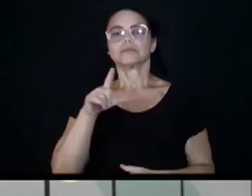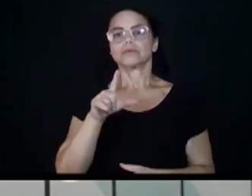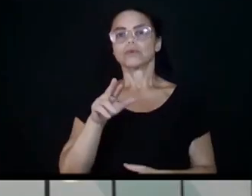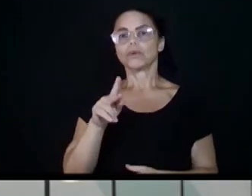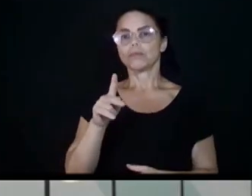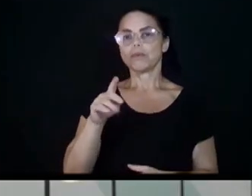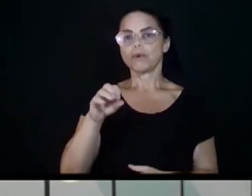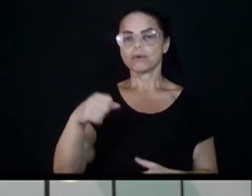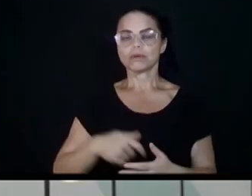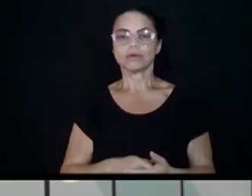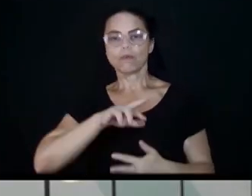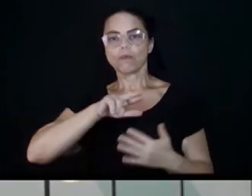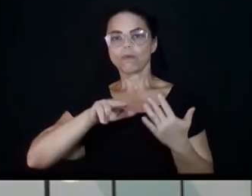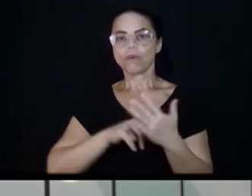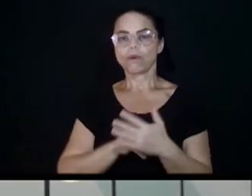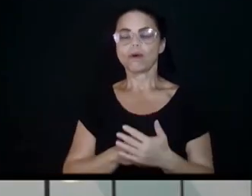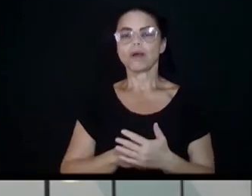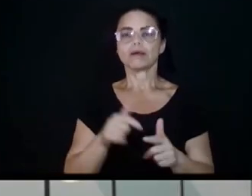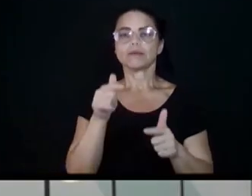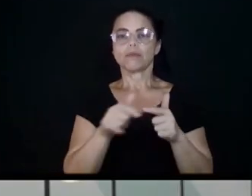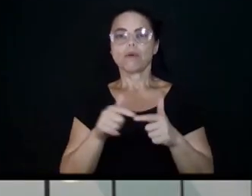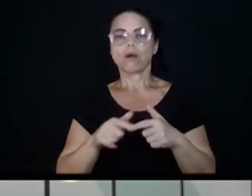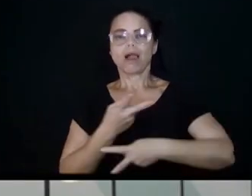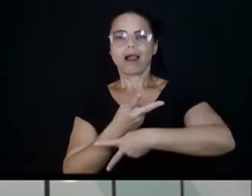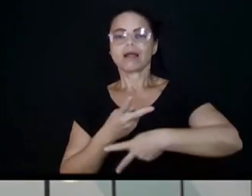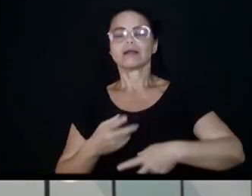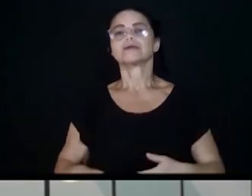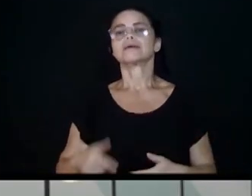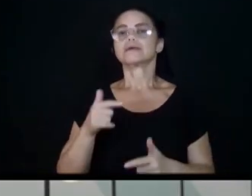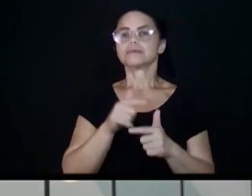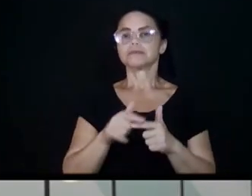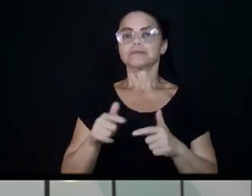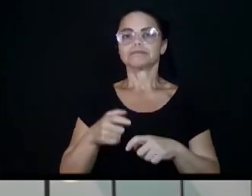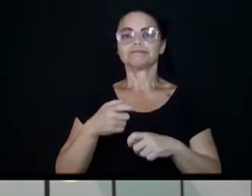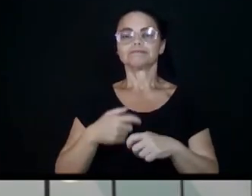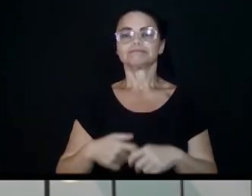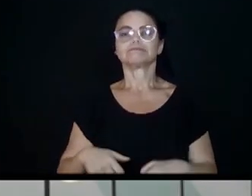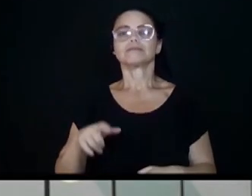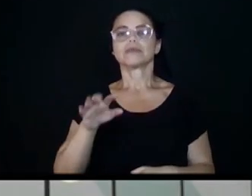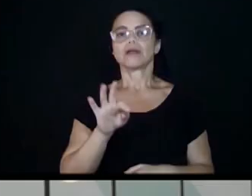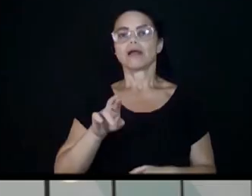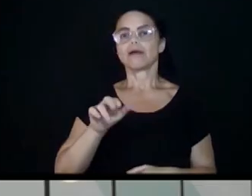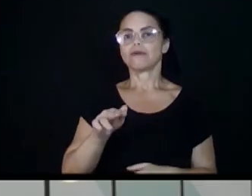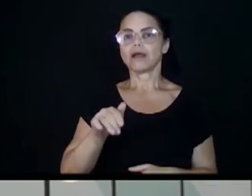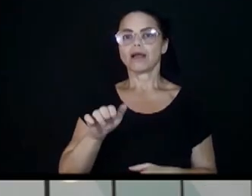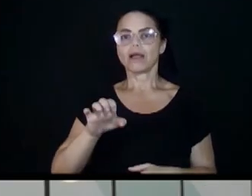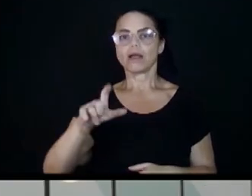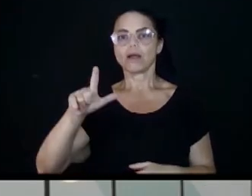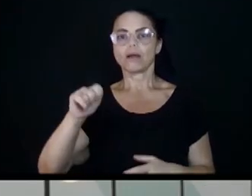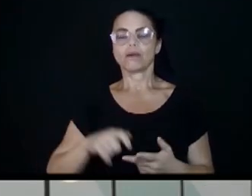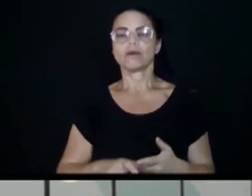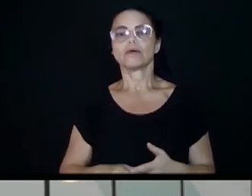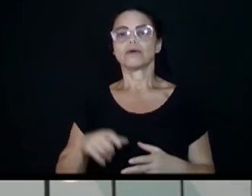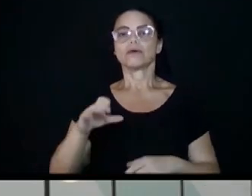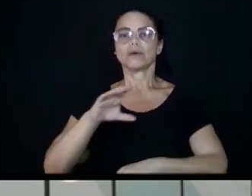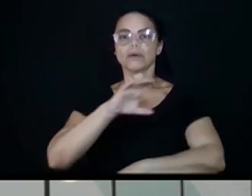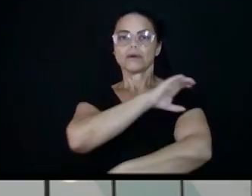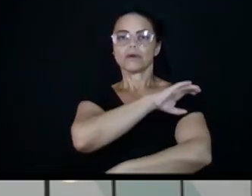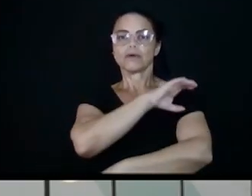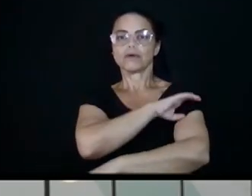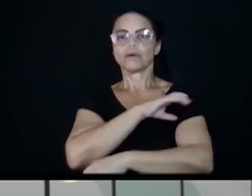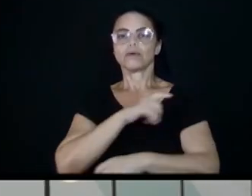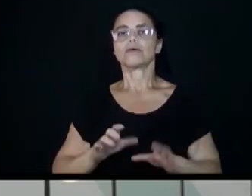gente vai conversar com o Dr. Rafael Navarrete, coordenador da Comissão de Dor da Sociedade Brasileira